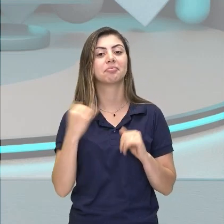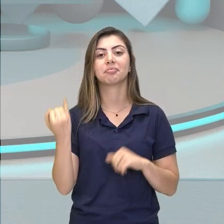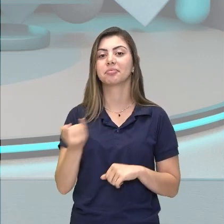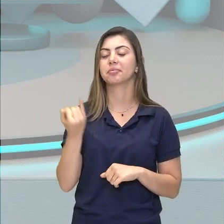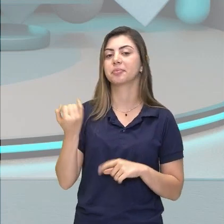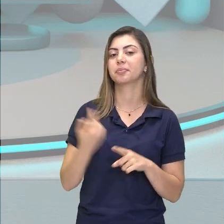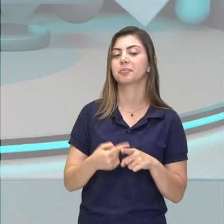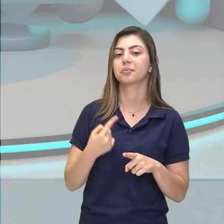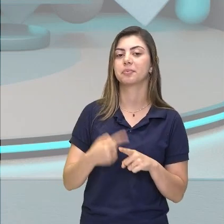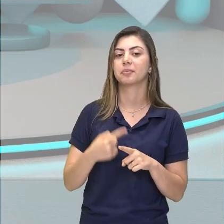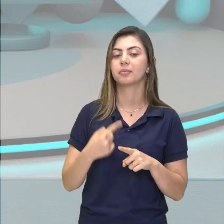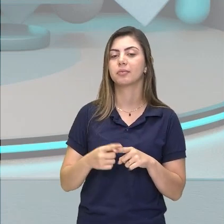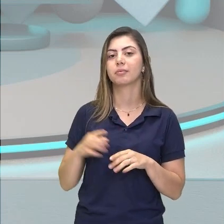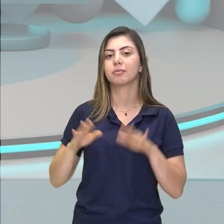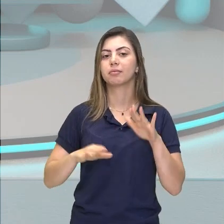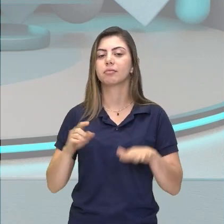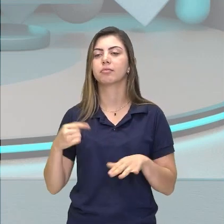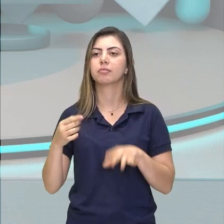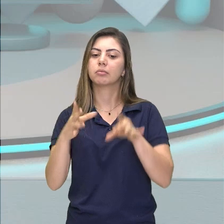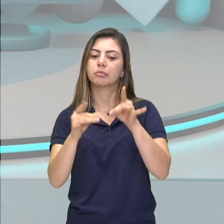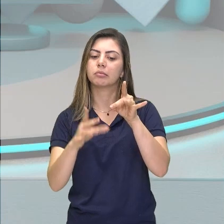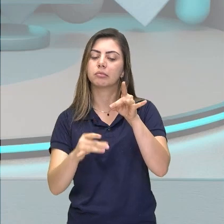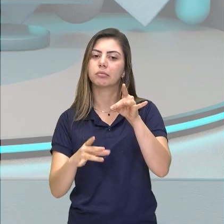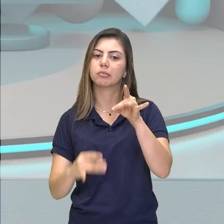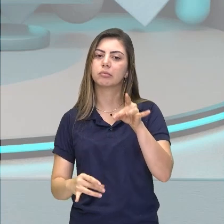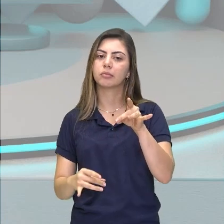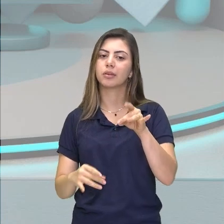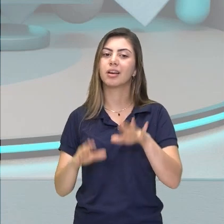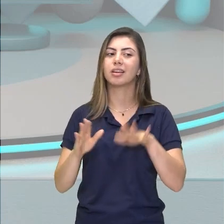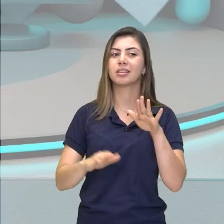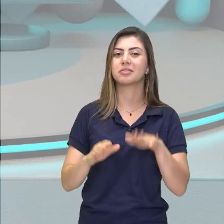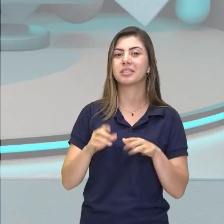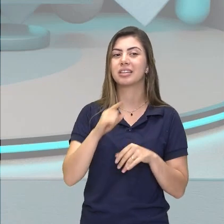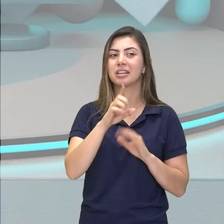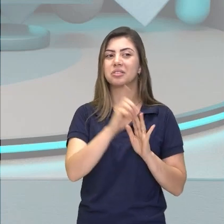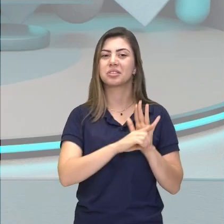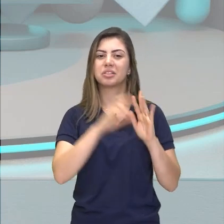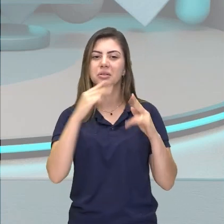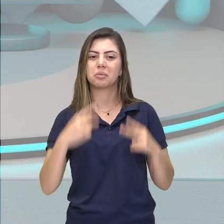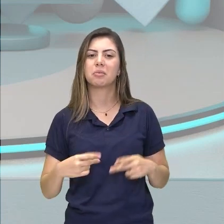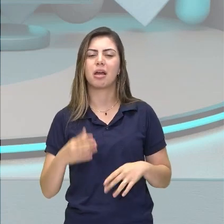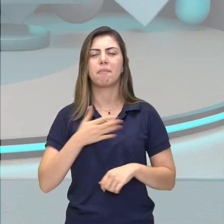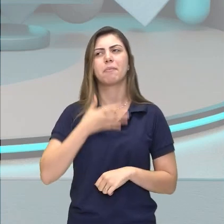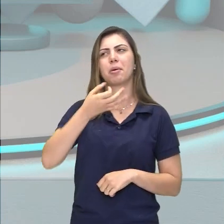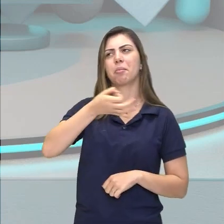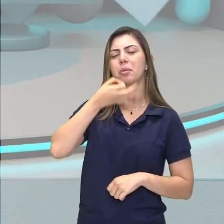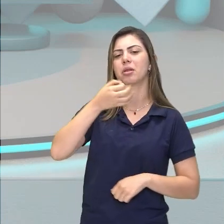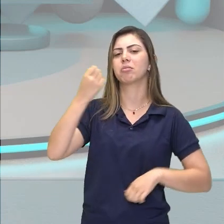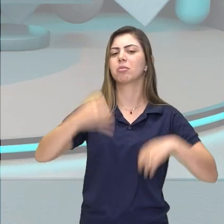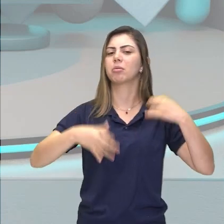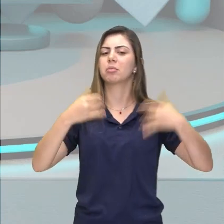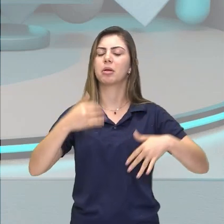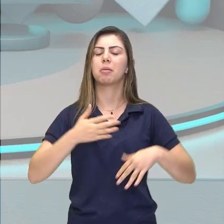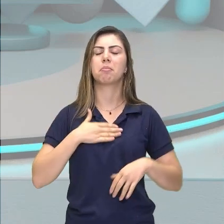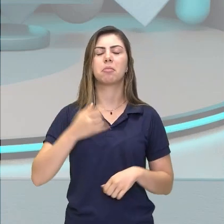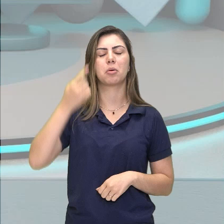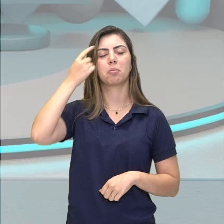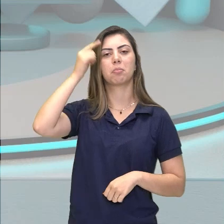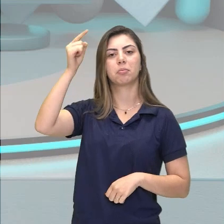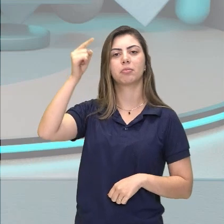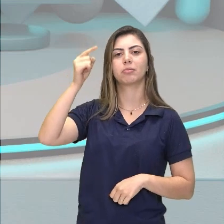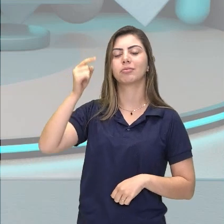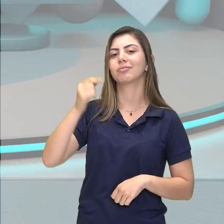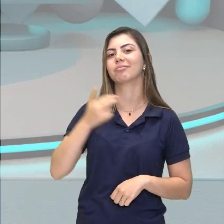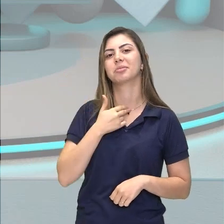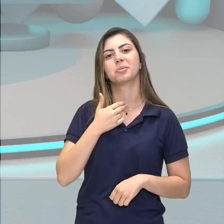porque às vezes a gente traz um repertório que pode ali desrespeitar os direitos humanos. Mas é minha opinião, vou levar isso para defender o que eu penso. Não é